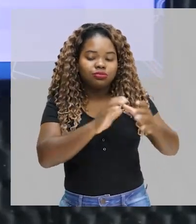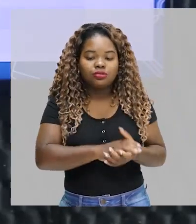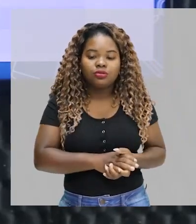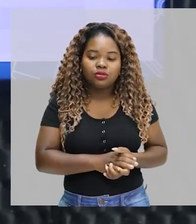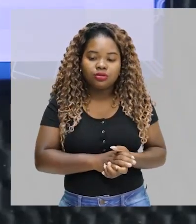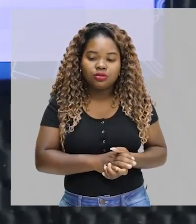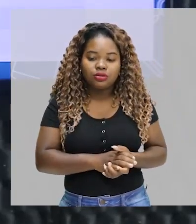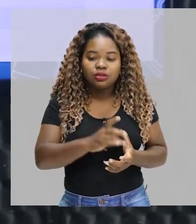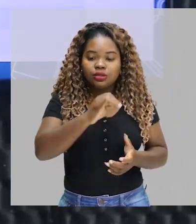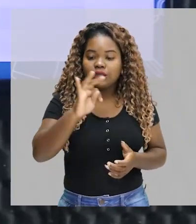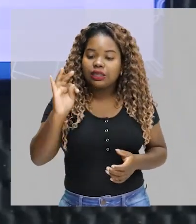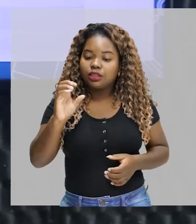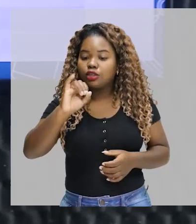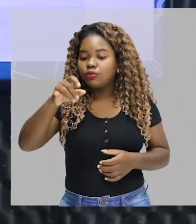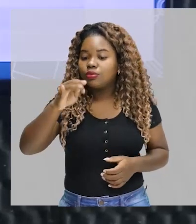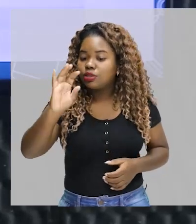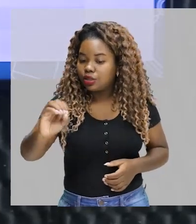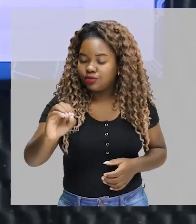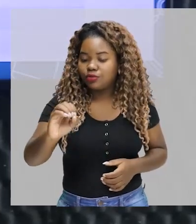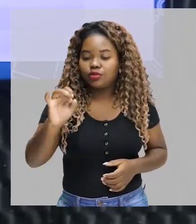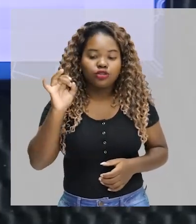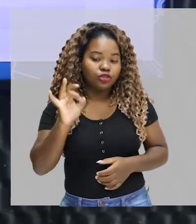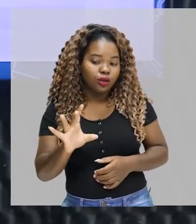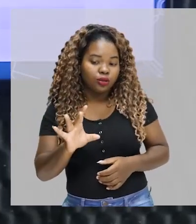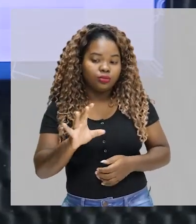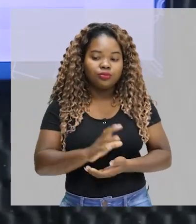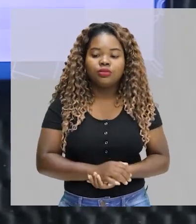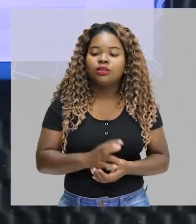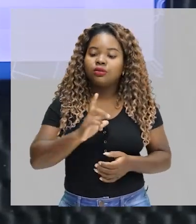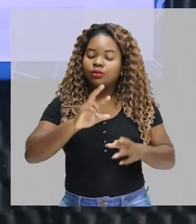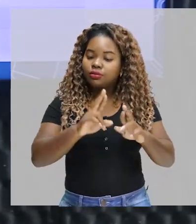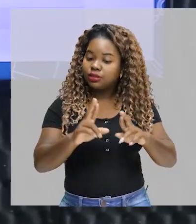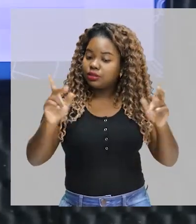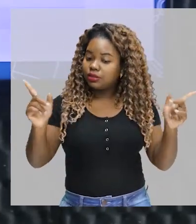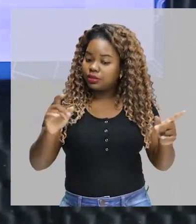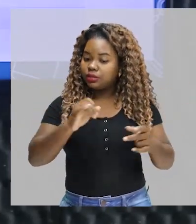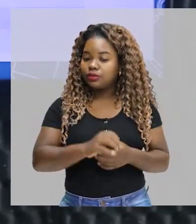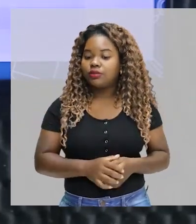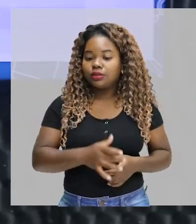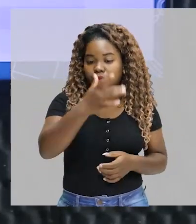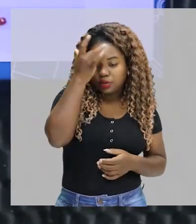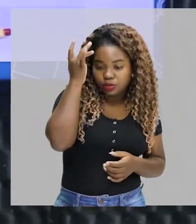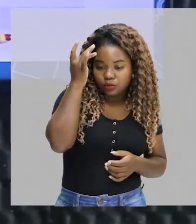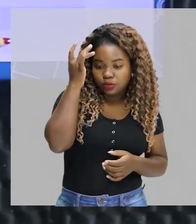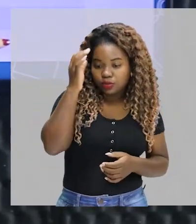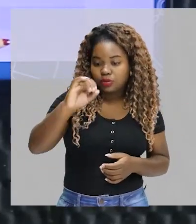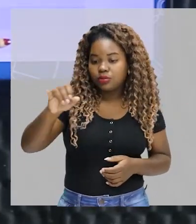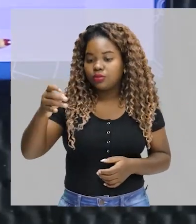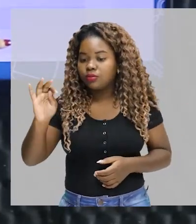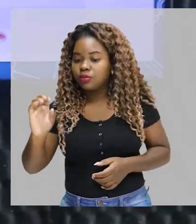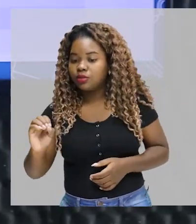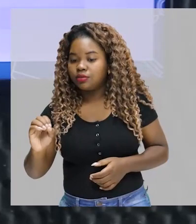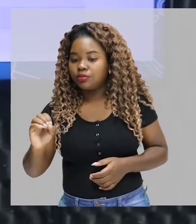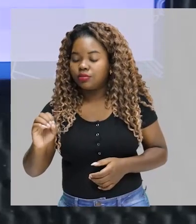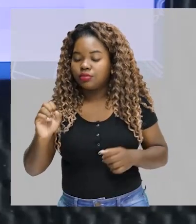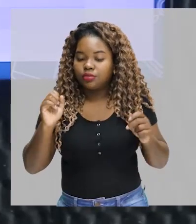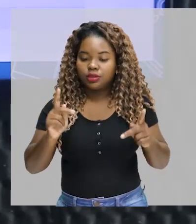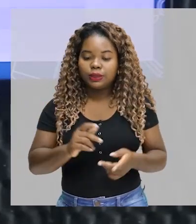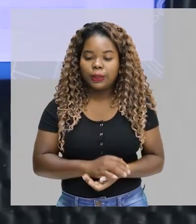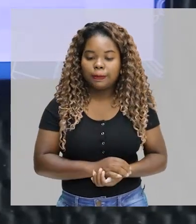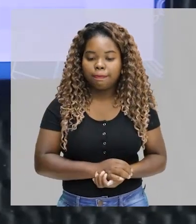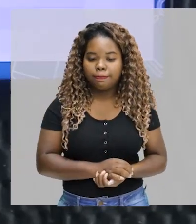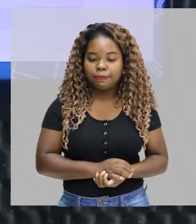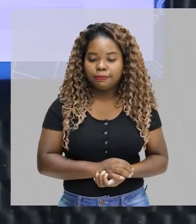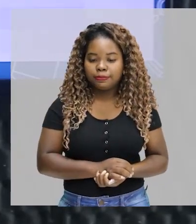Ela, it. Então, em inglês, nós temos essa diferença entre pessoa e não pessoa. Bom,